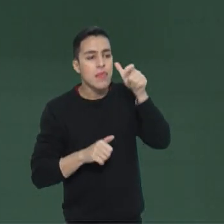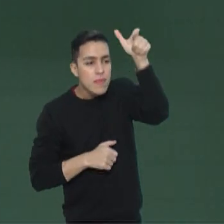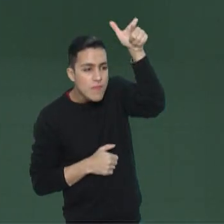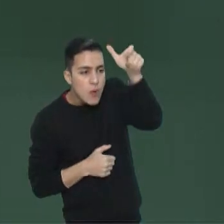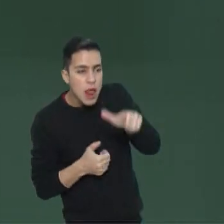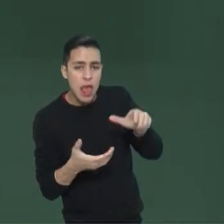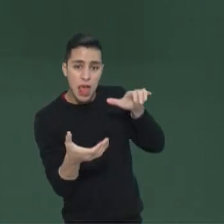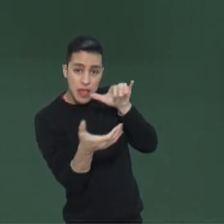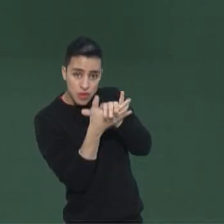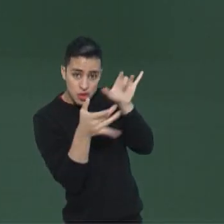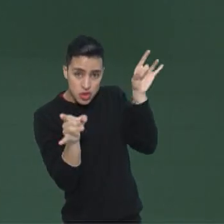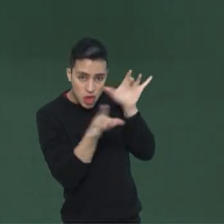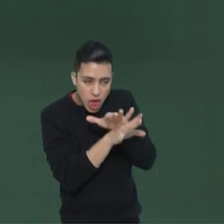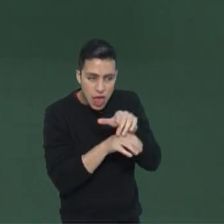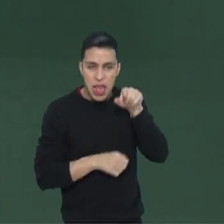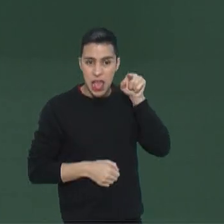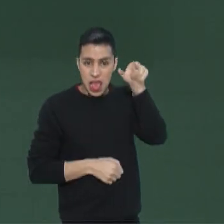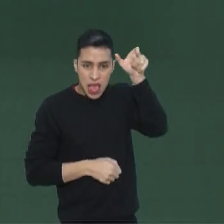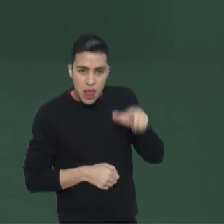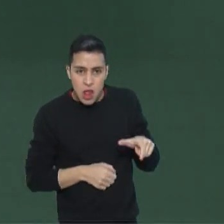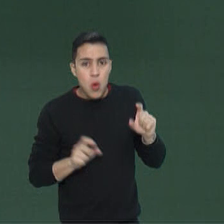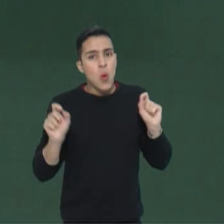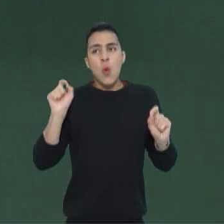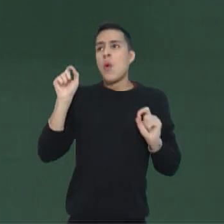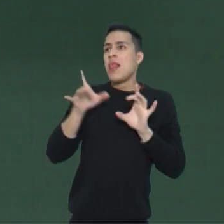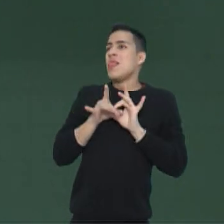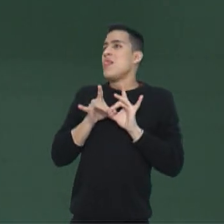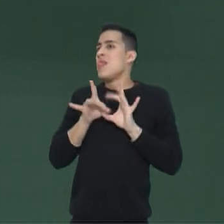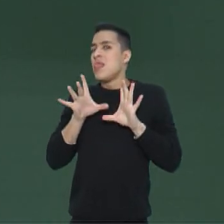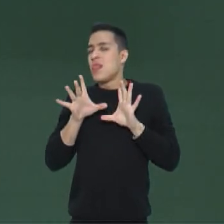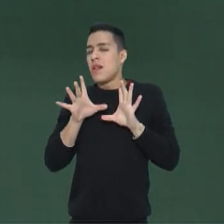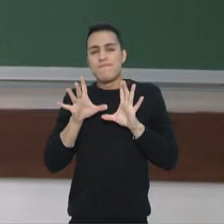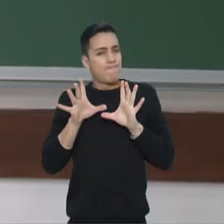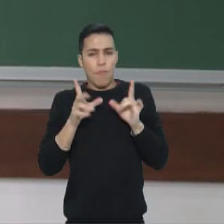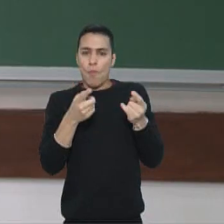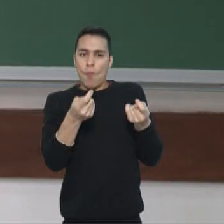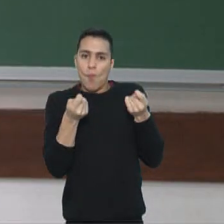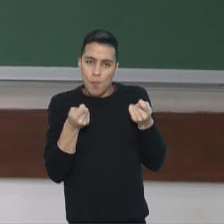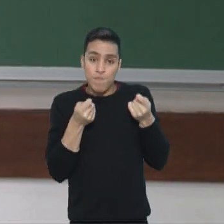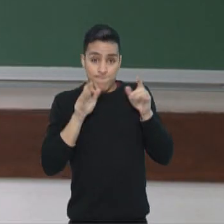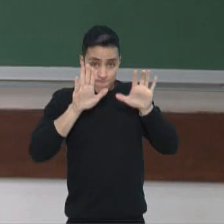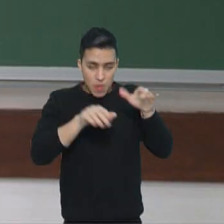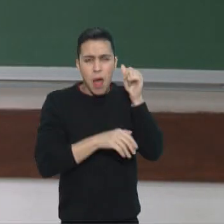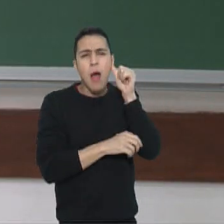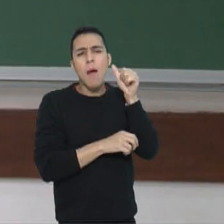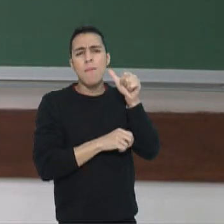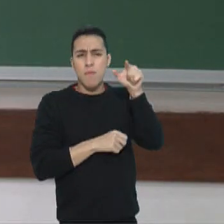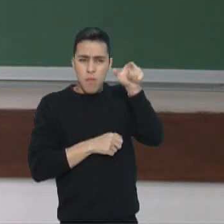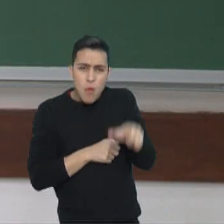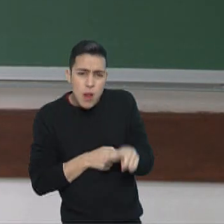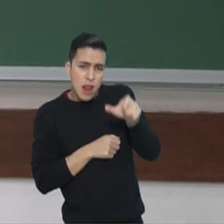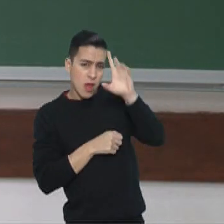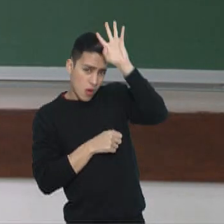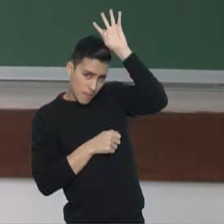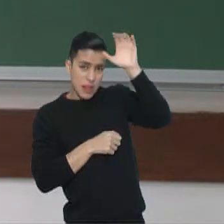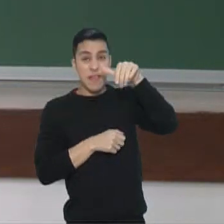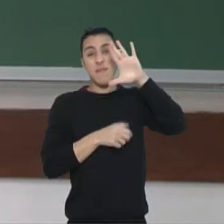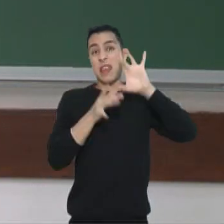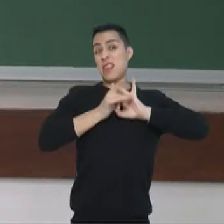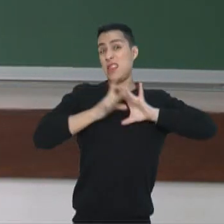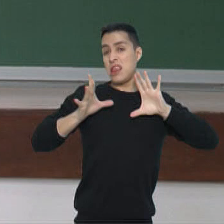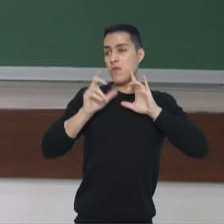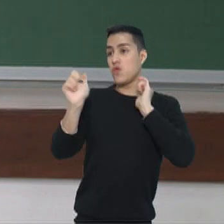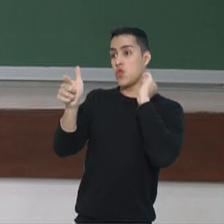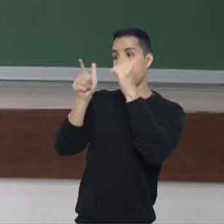casava, gente, ela não tinha tanta liberdade assim. Apesar das mulheres romanas terem mais liberdade do que outras